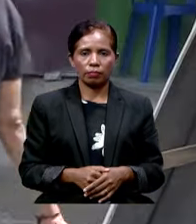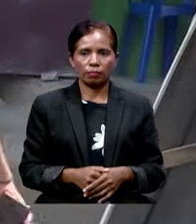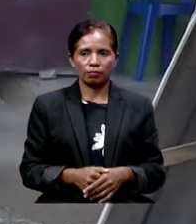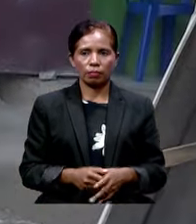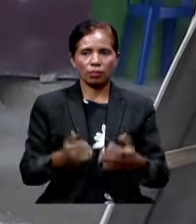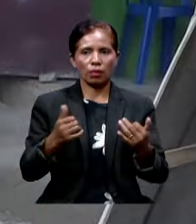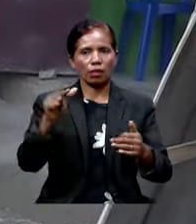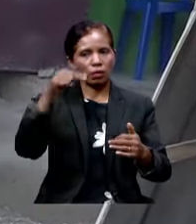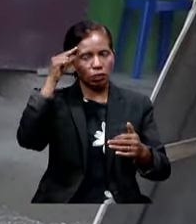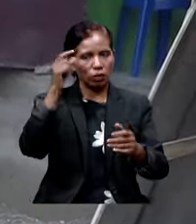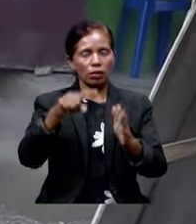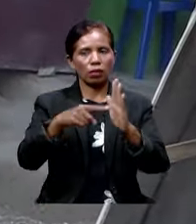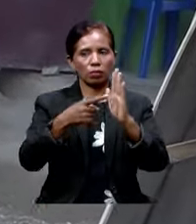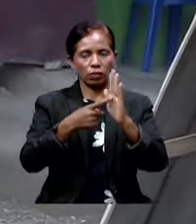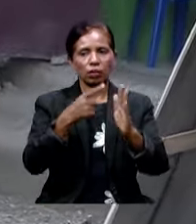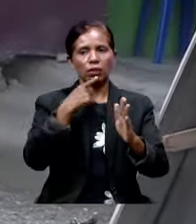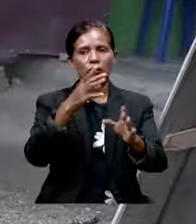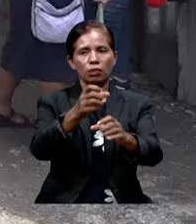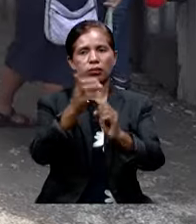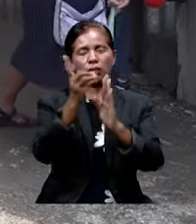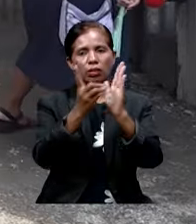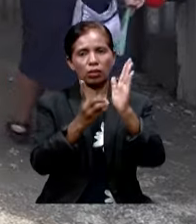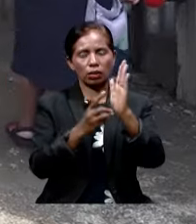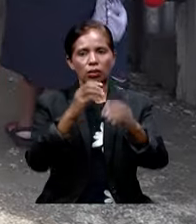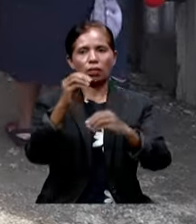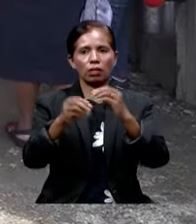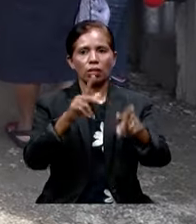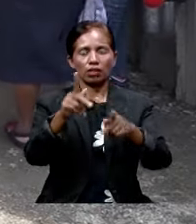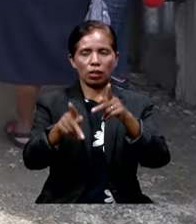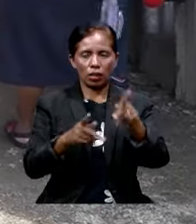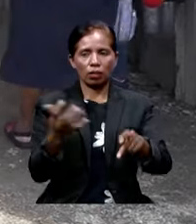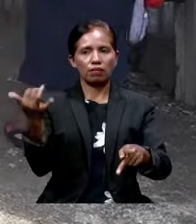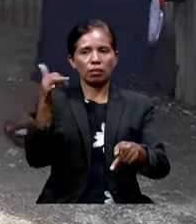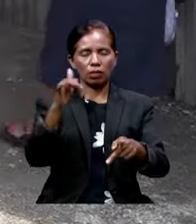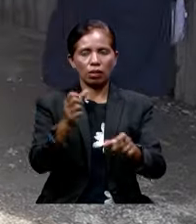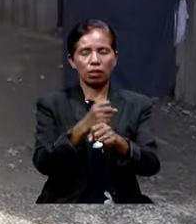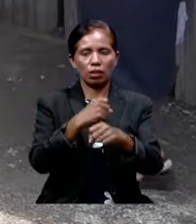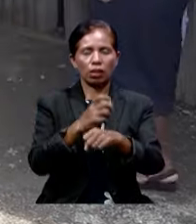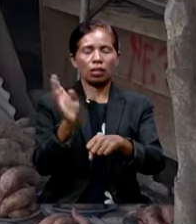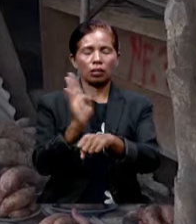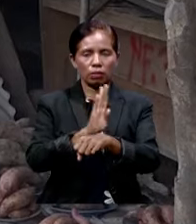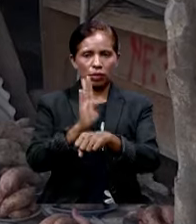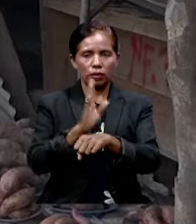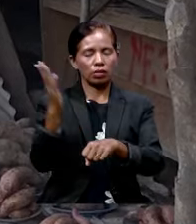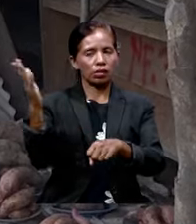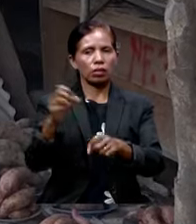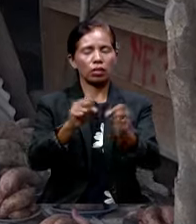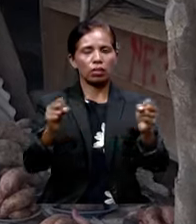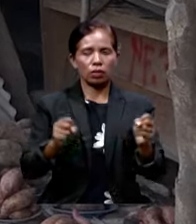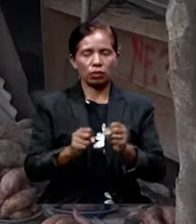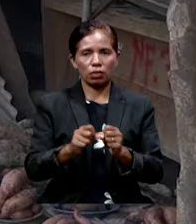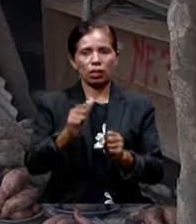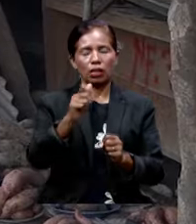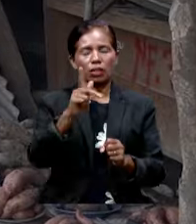Dau-dau ne governo hahu avisa no foti dadus konaba negosiante ne be durante ne halao negosio iha are suku akadir hum